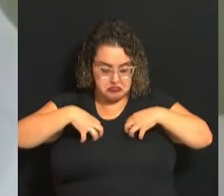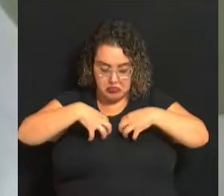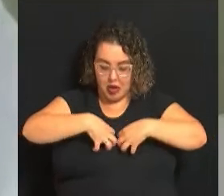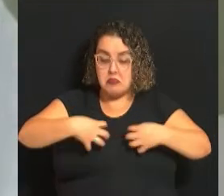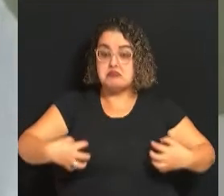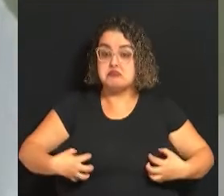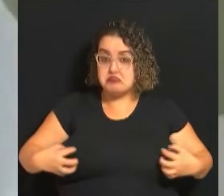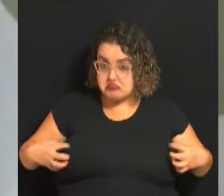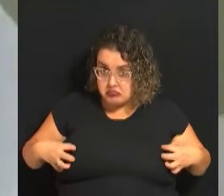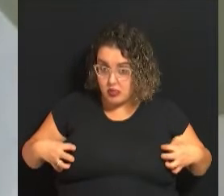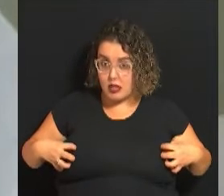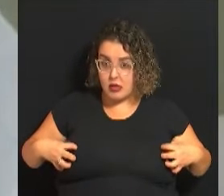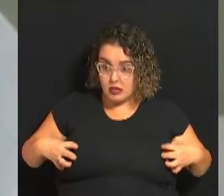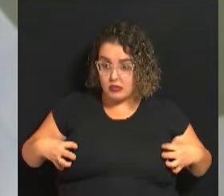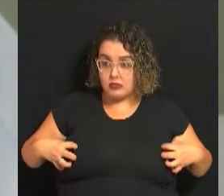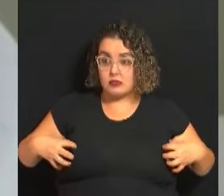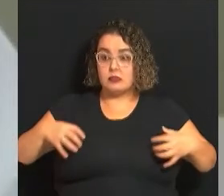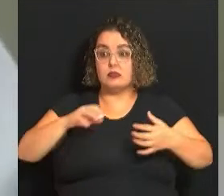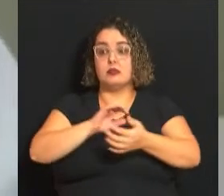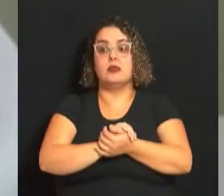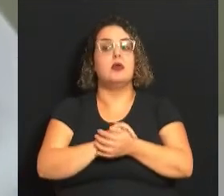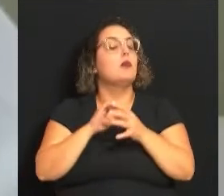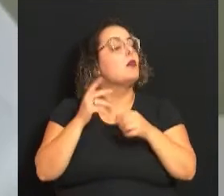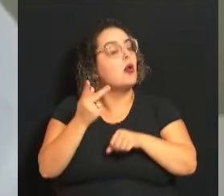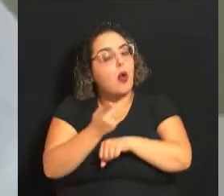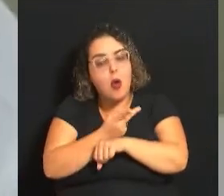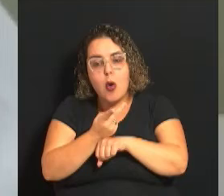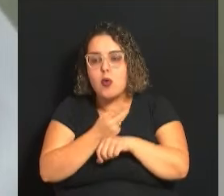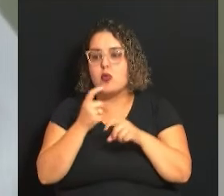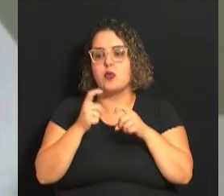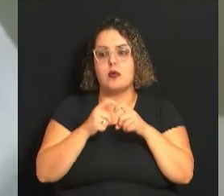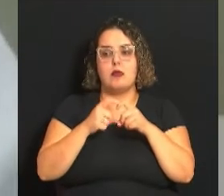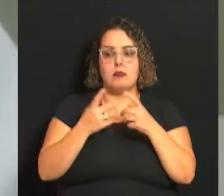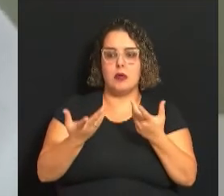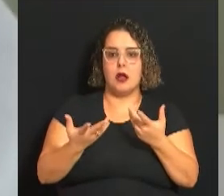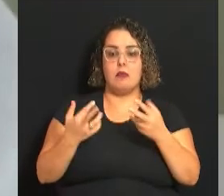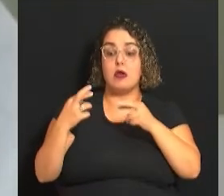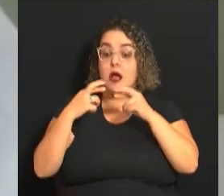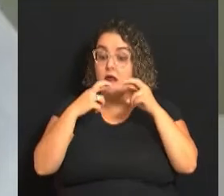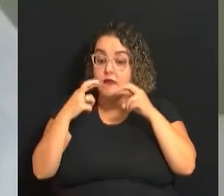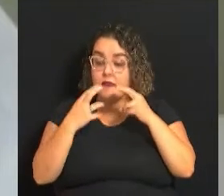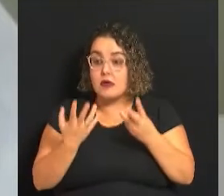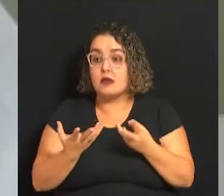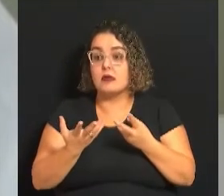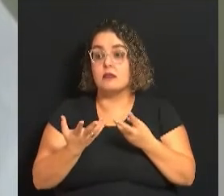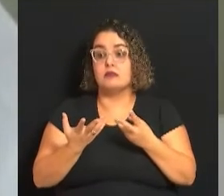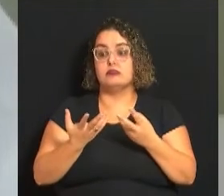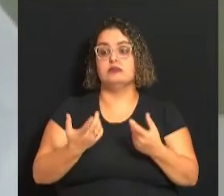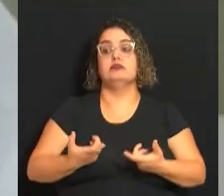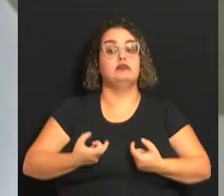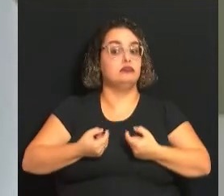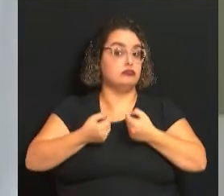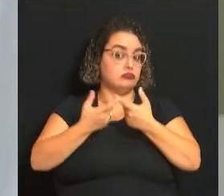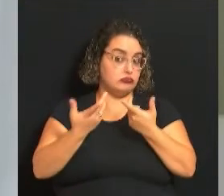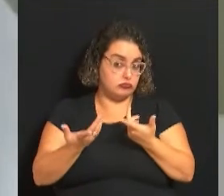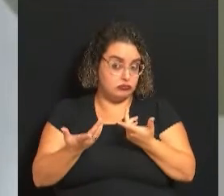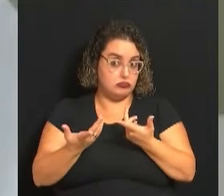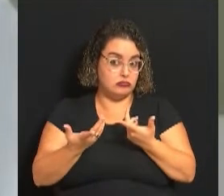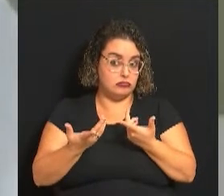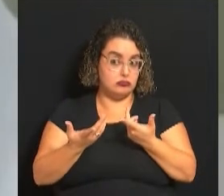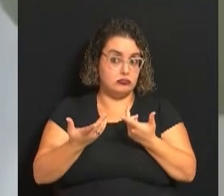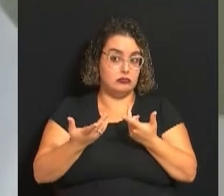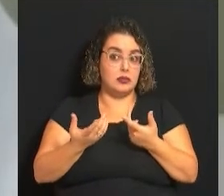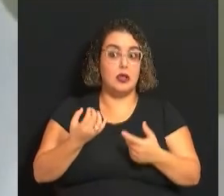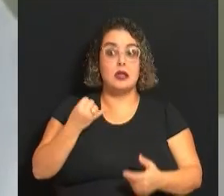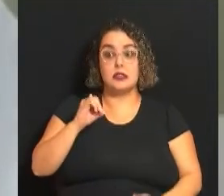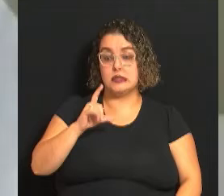ou na região inguinal, procure um médico para ver se isso não tem uma implicação de uma doença neoplásica. Se você